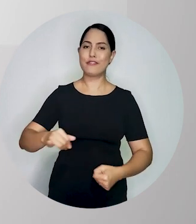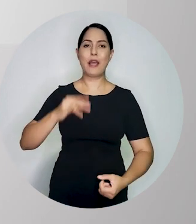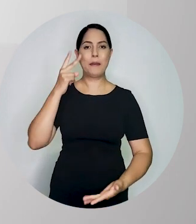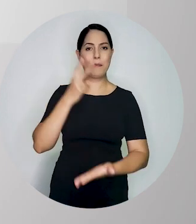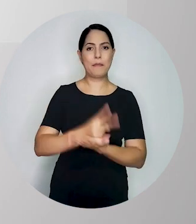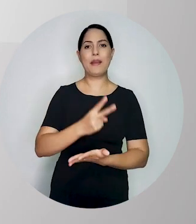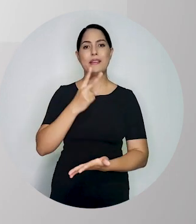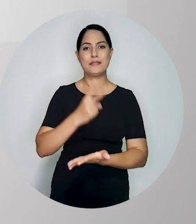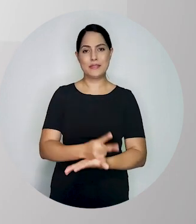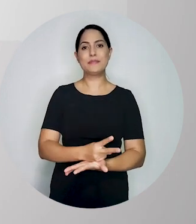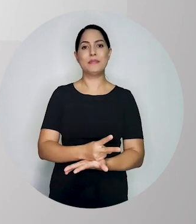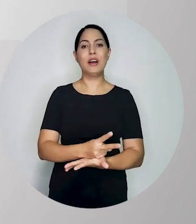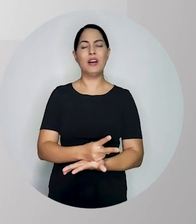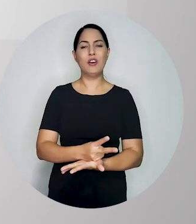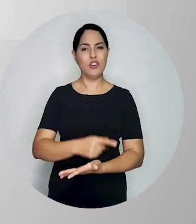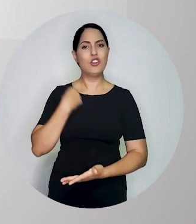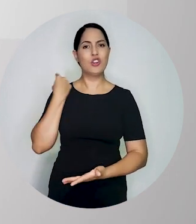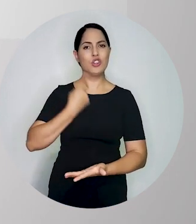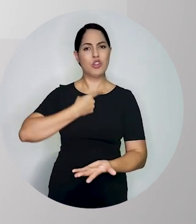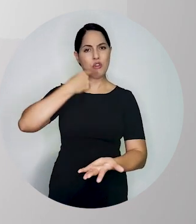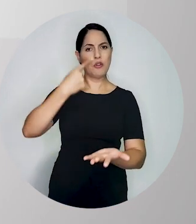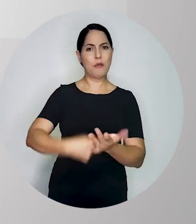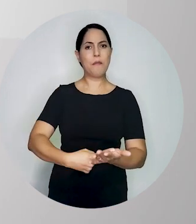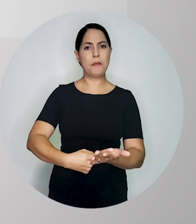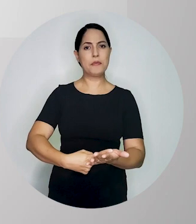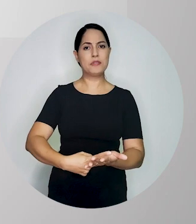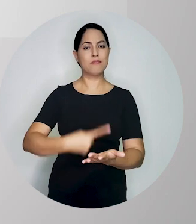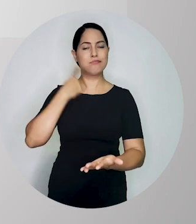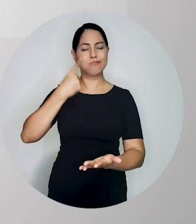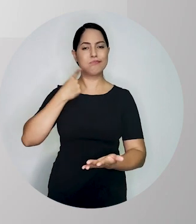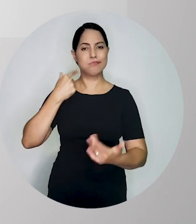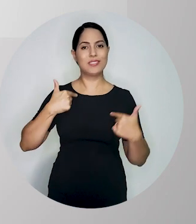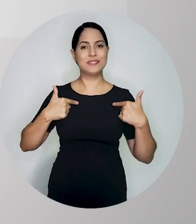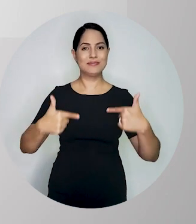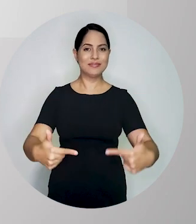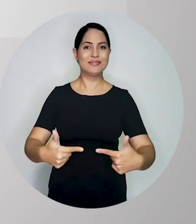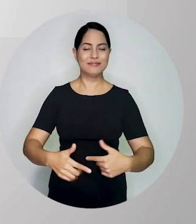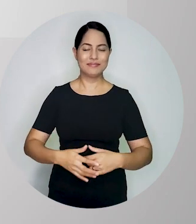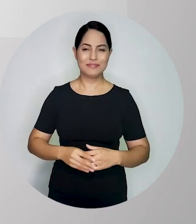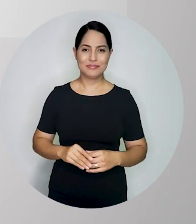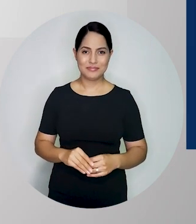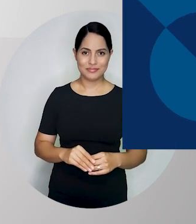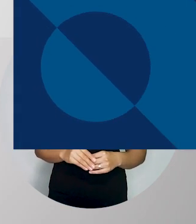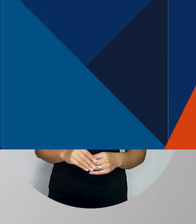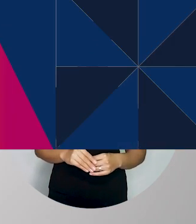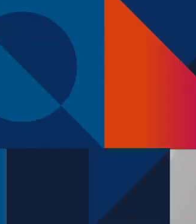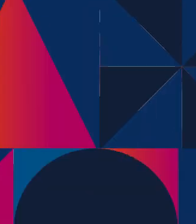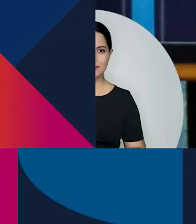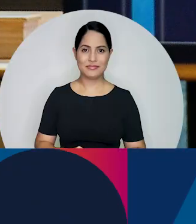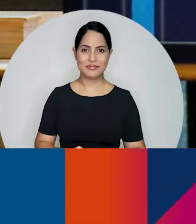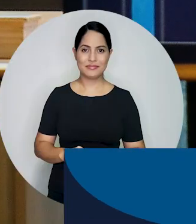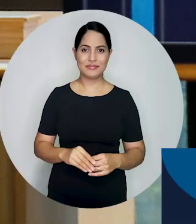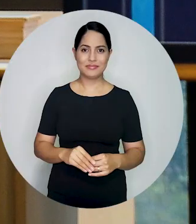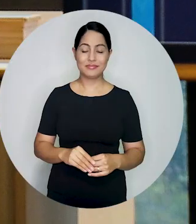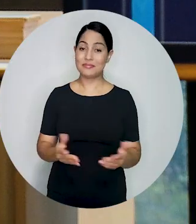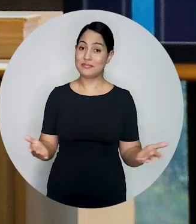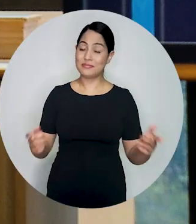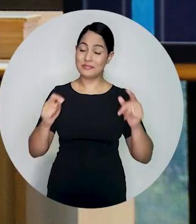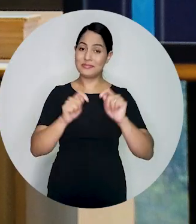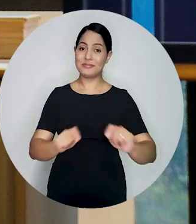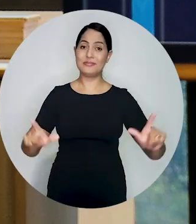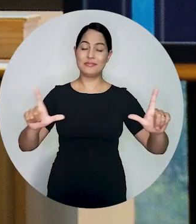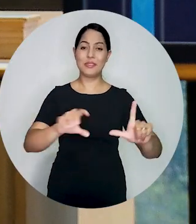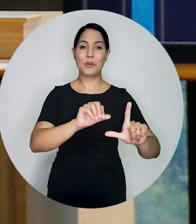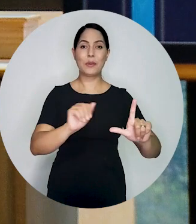todos firmamos no momento em que escolhemos trilhar a senda da advocacia. Fecha aspas. Este programa